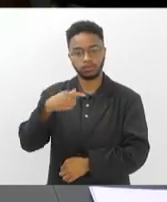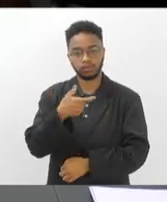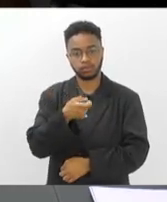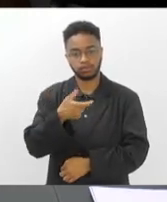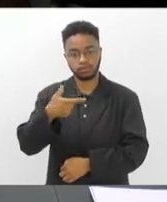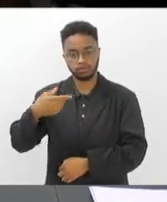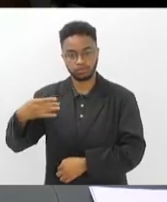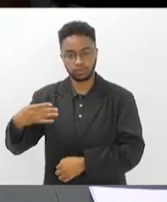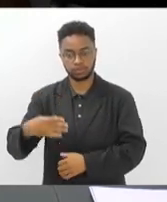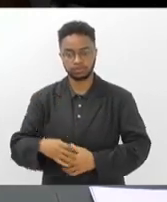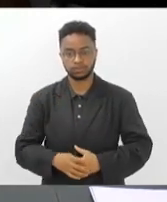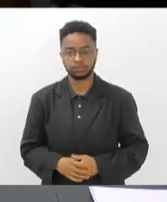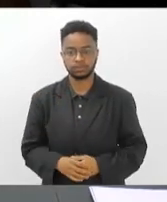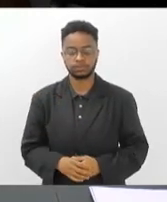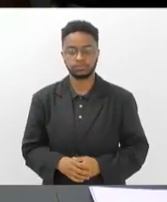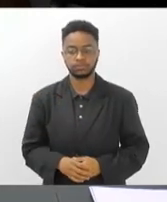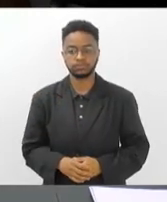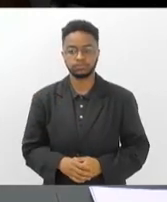24. Então,